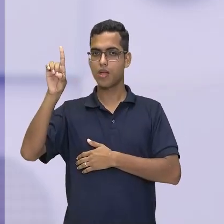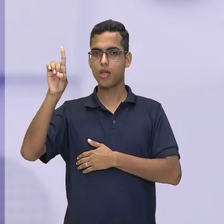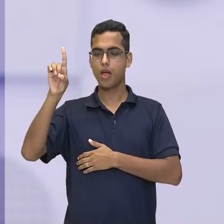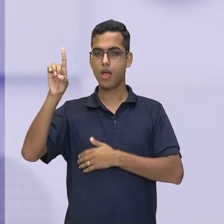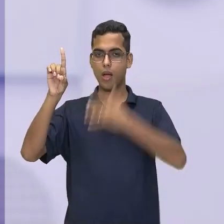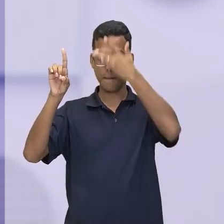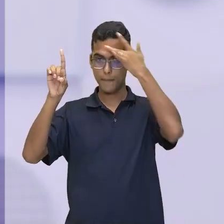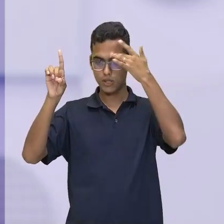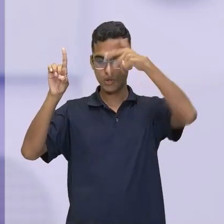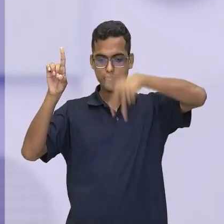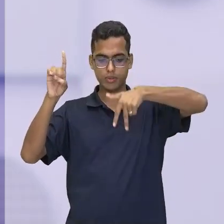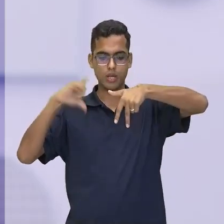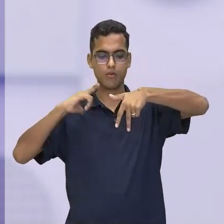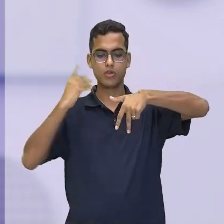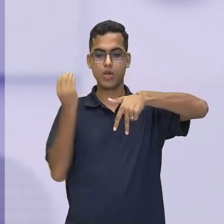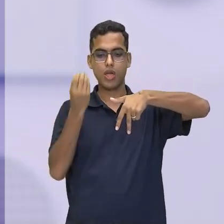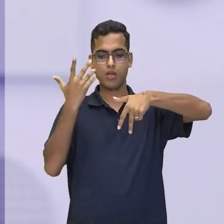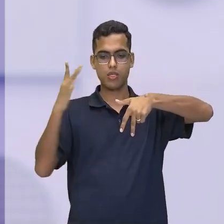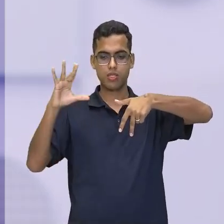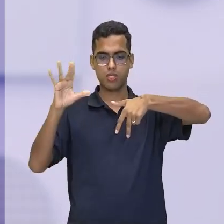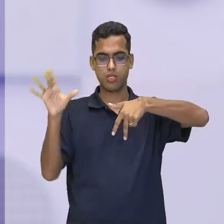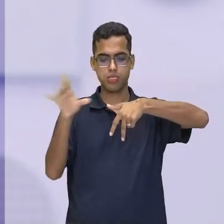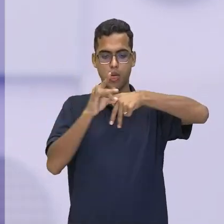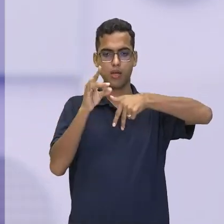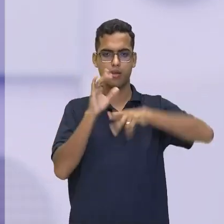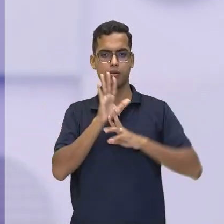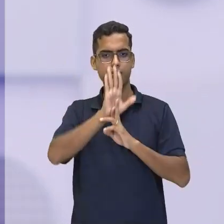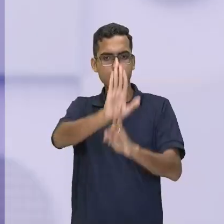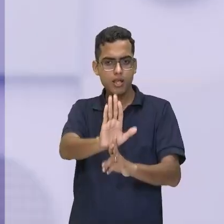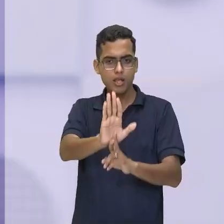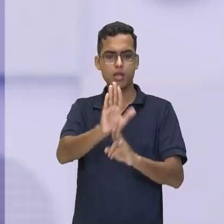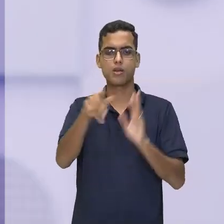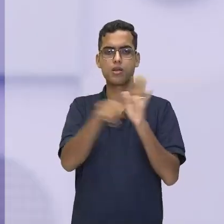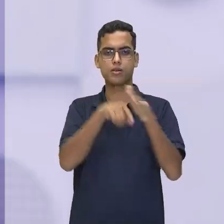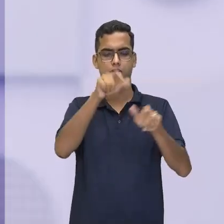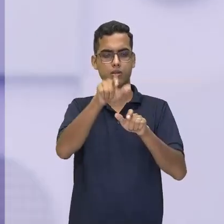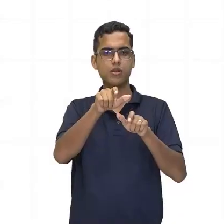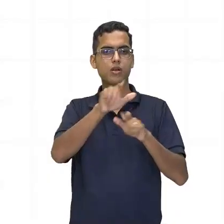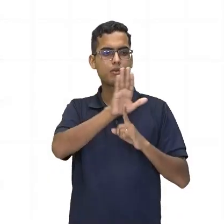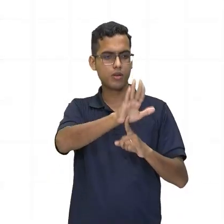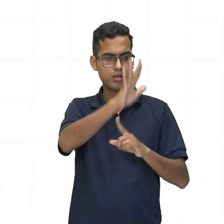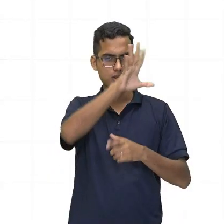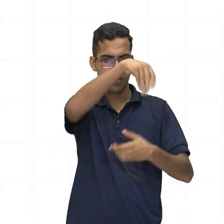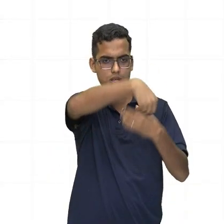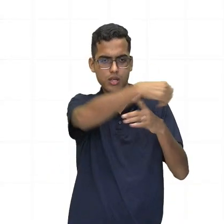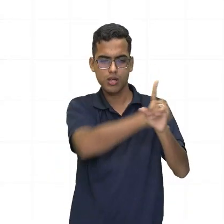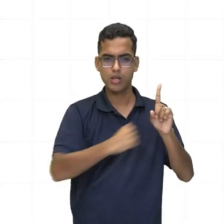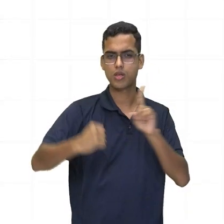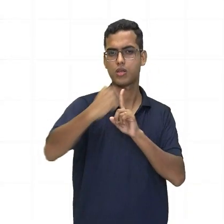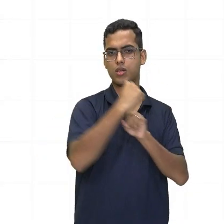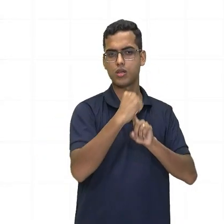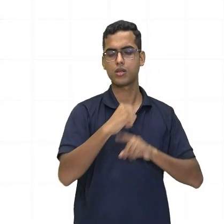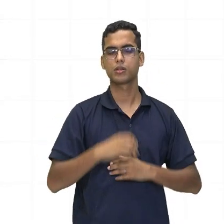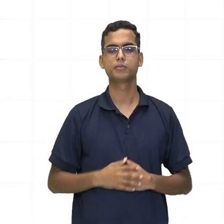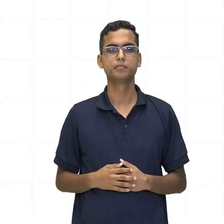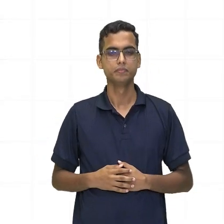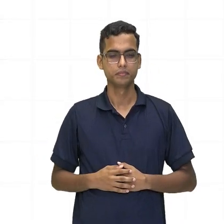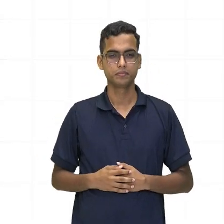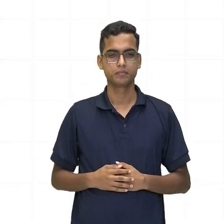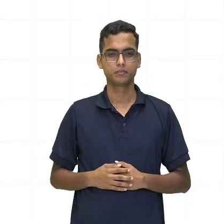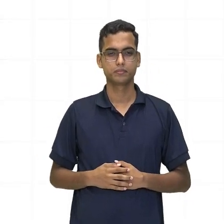coisa complica ou a coisa se acentua, né? Próximo parágrafo, próxima cartela, o próximo parágrafo vai nos